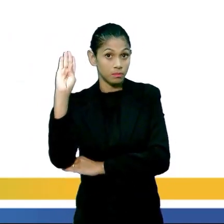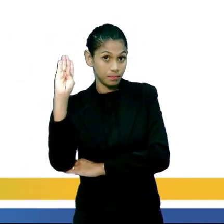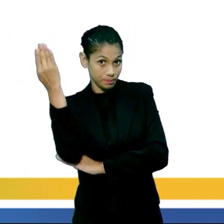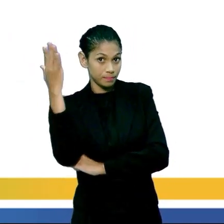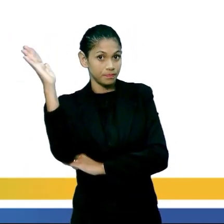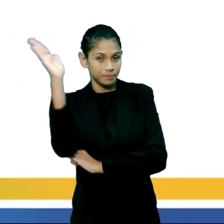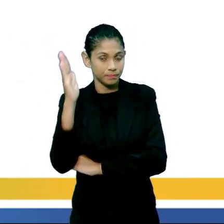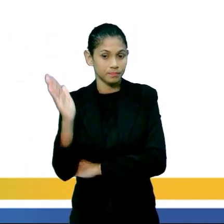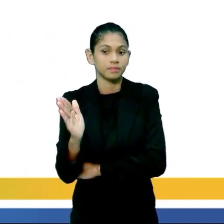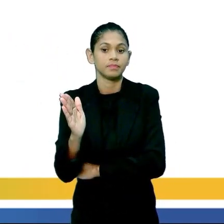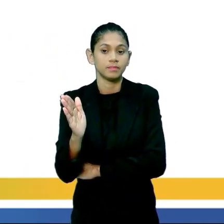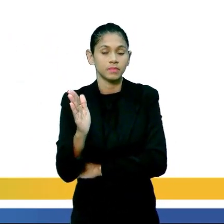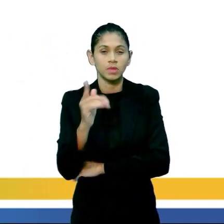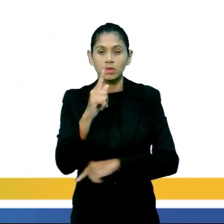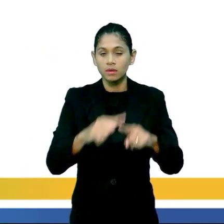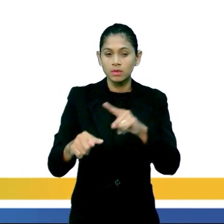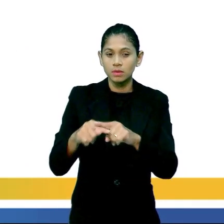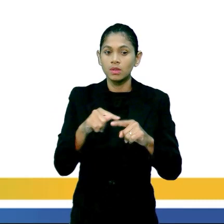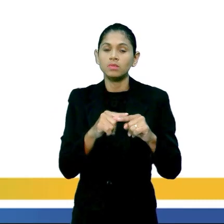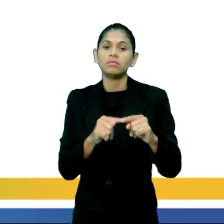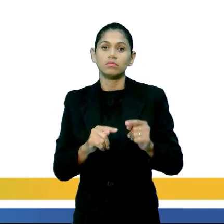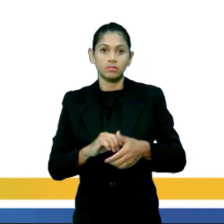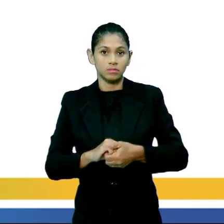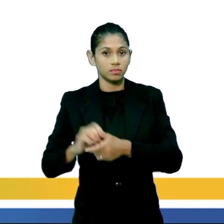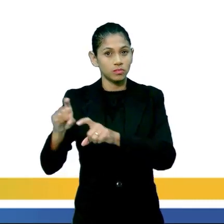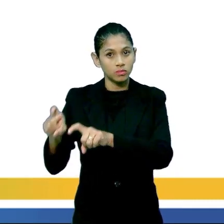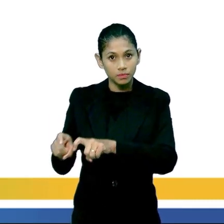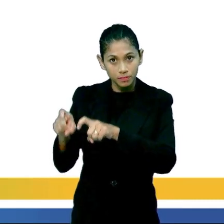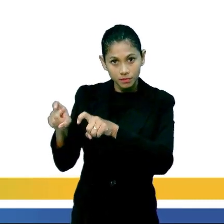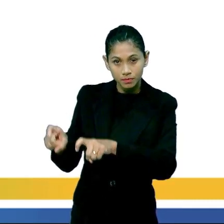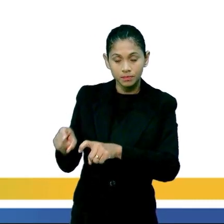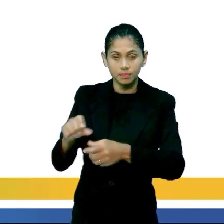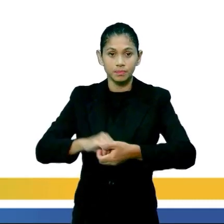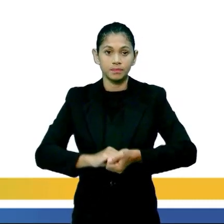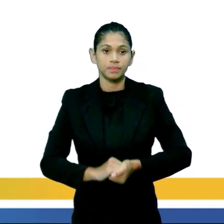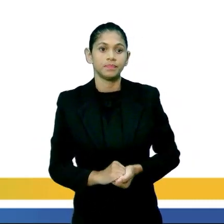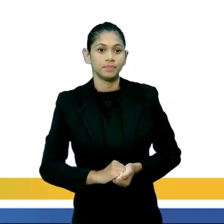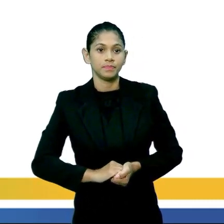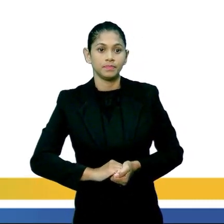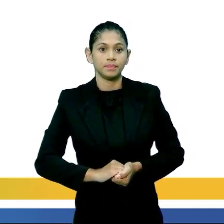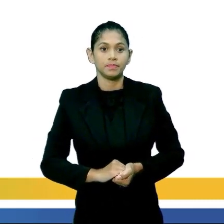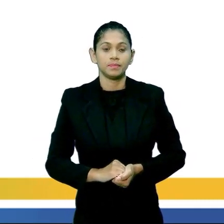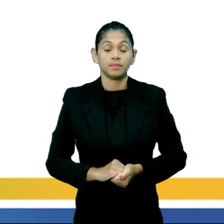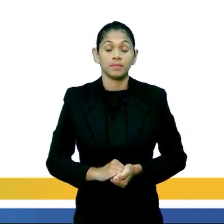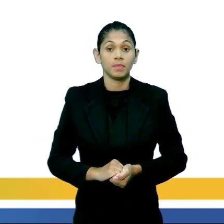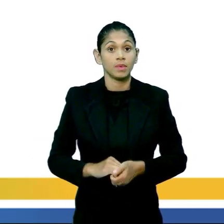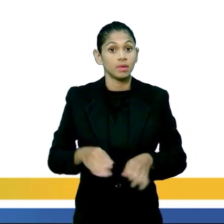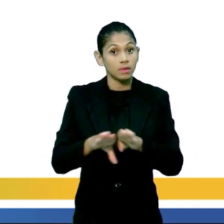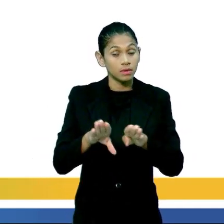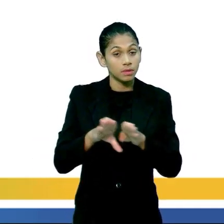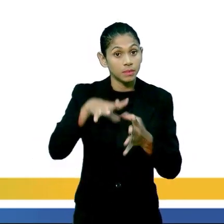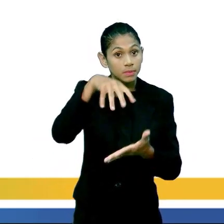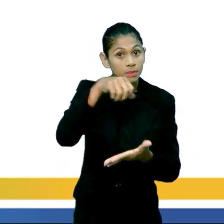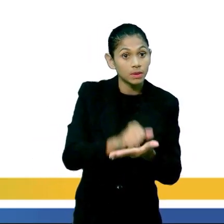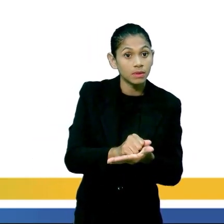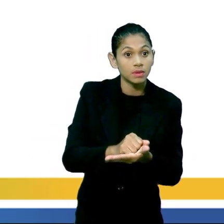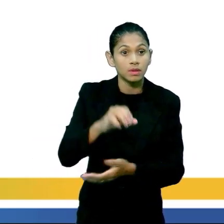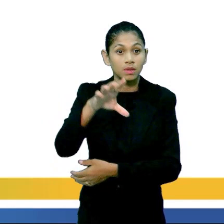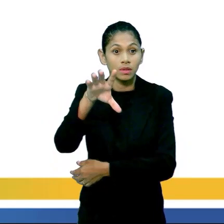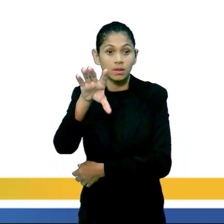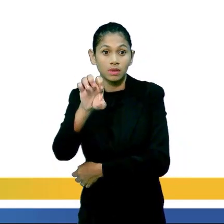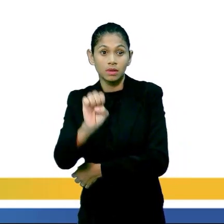e de drogas do sertão. Esse é o período pré-colonial, que também é marcado pelo escambo, como eu falei anteriormente,